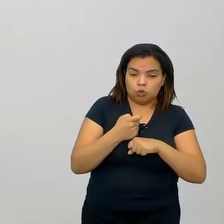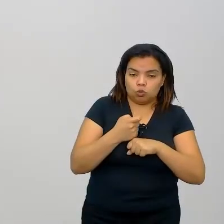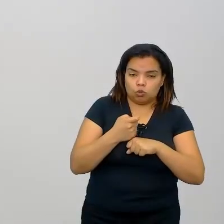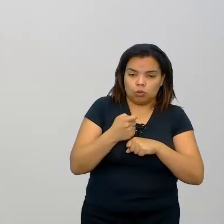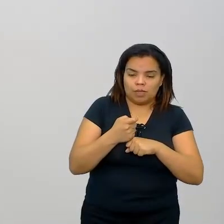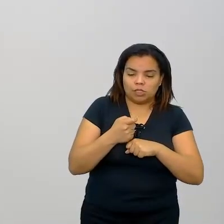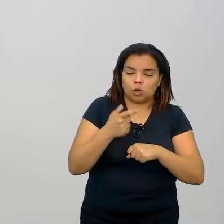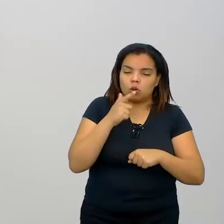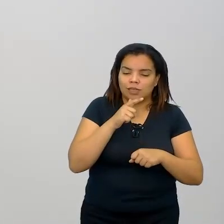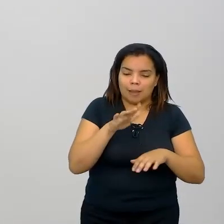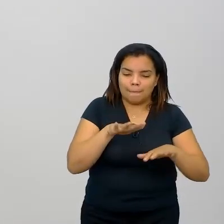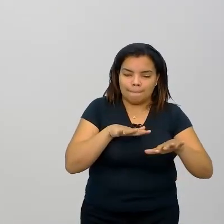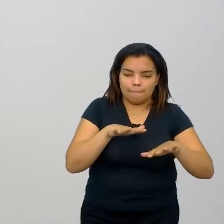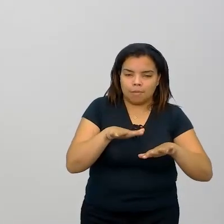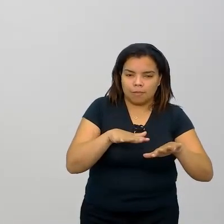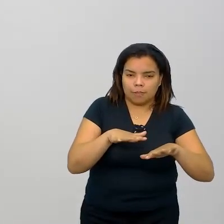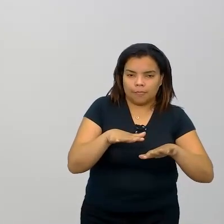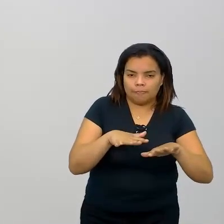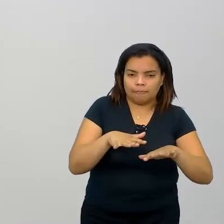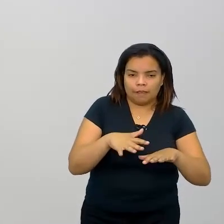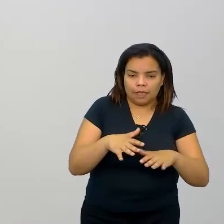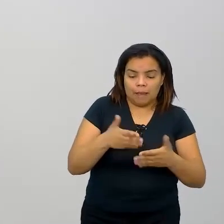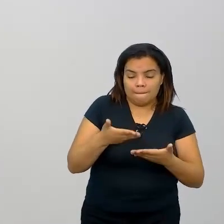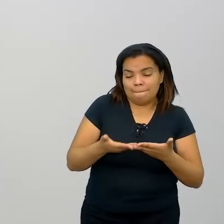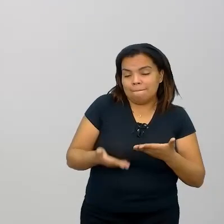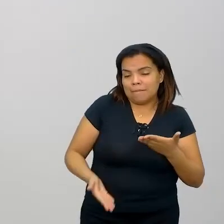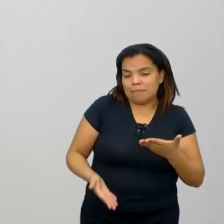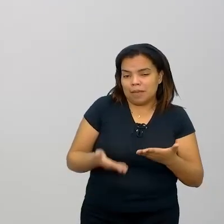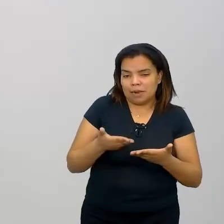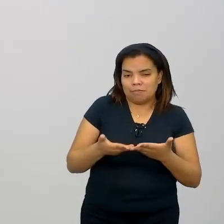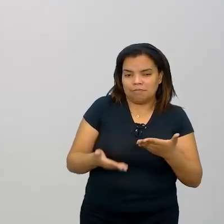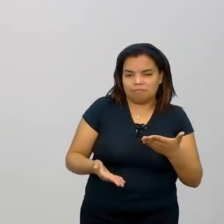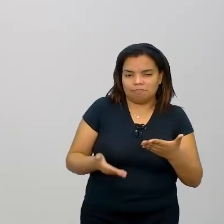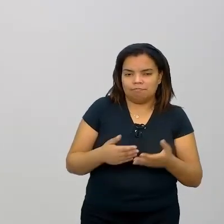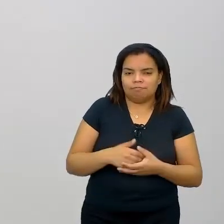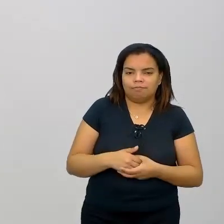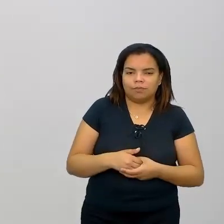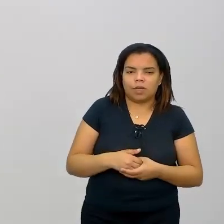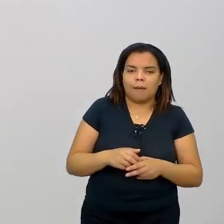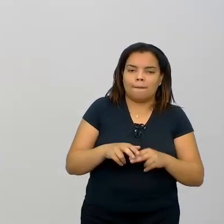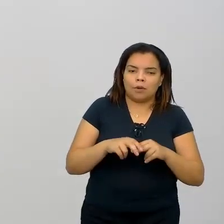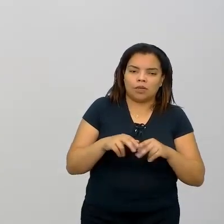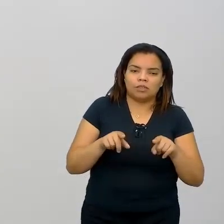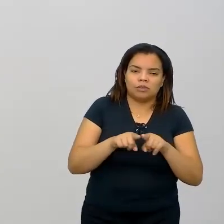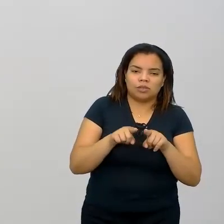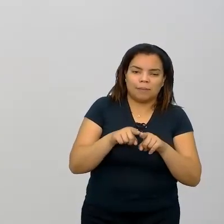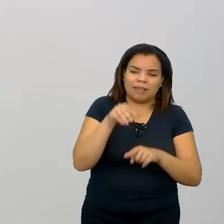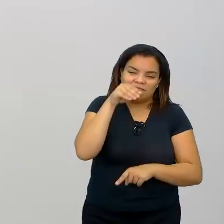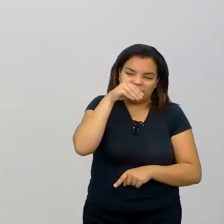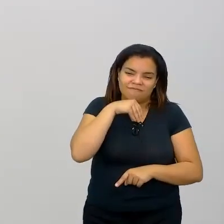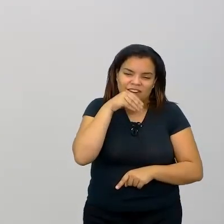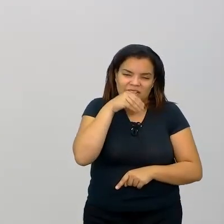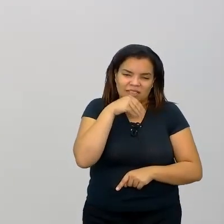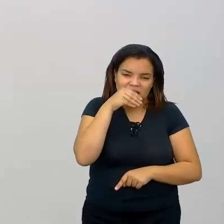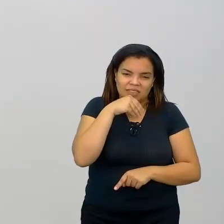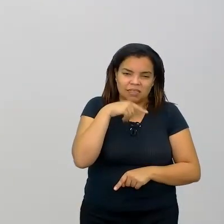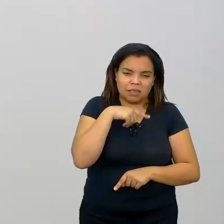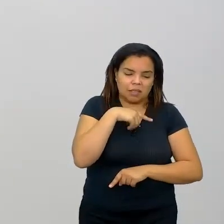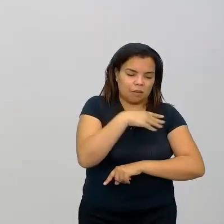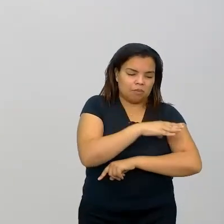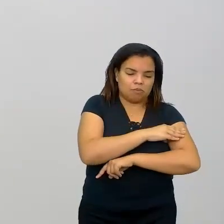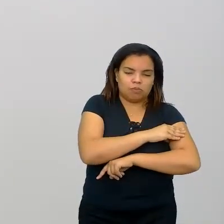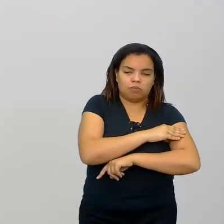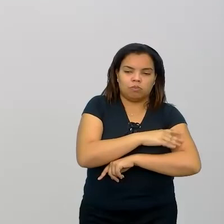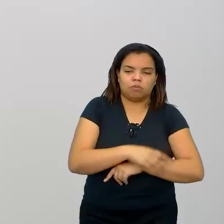a locomoção. Nesse caso, eu perco a estabilidade e por isso também, né, a fraqueza muscular que esses